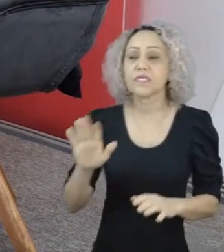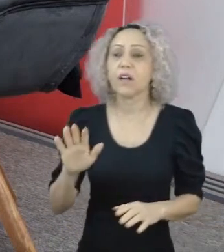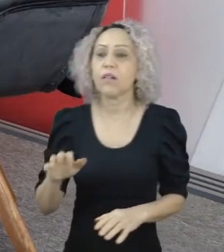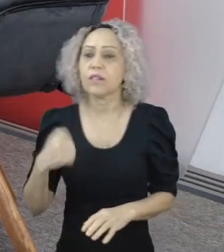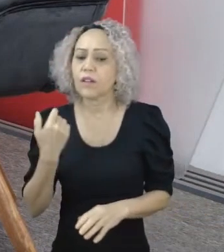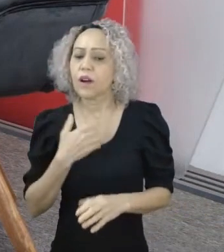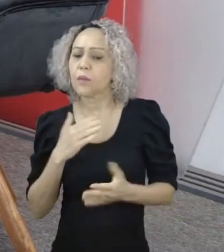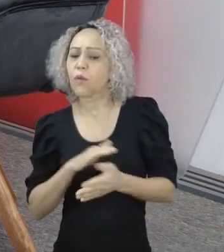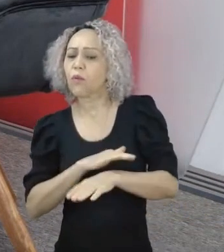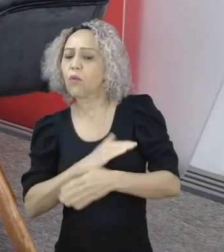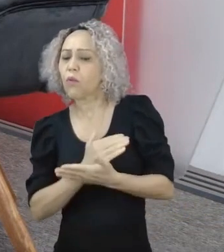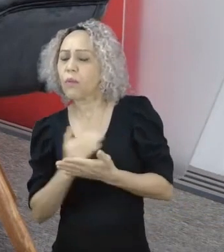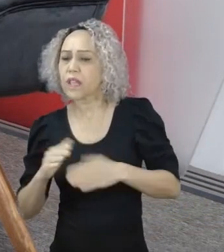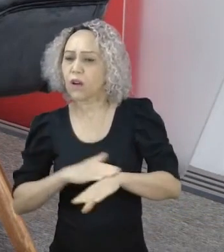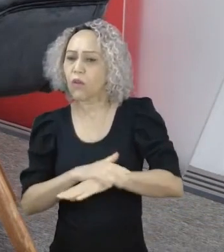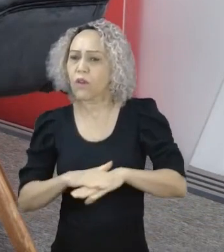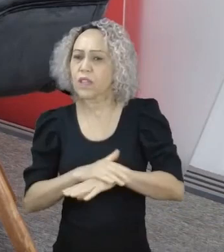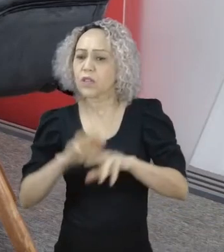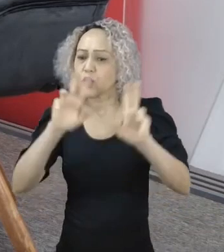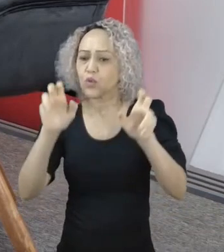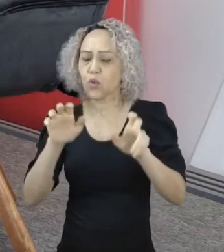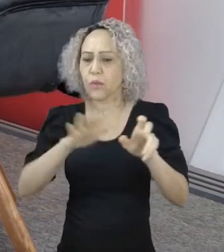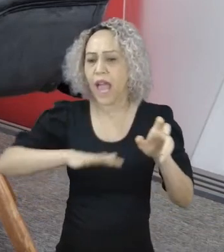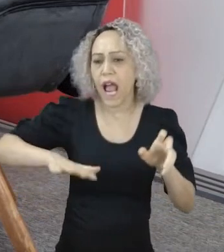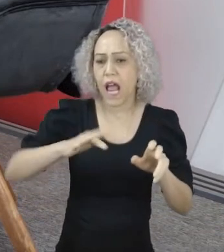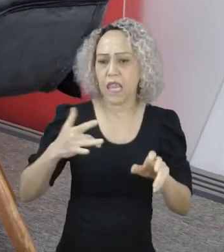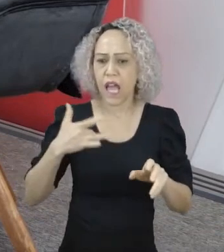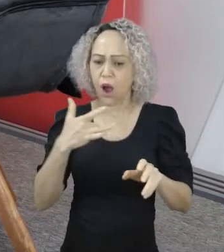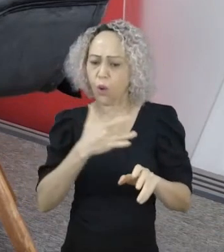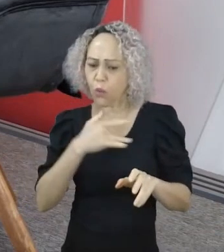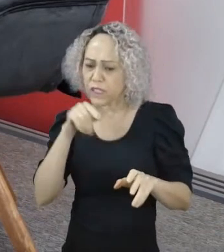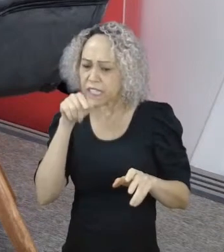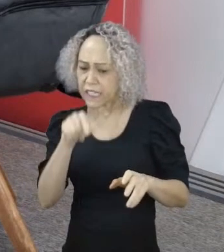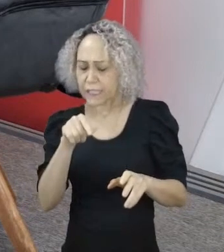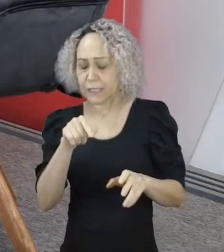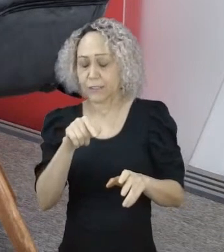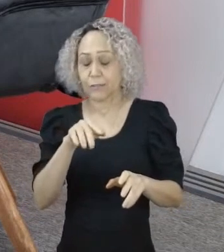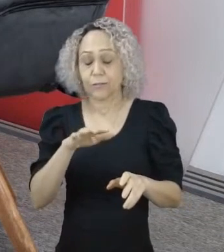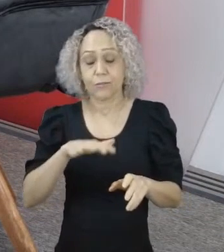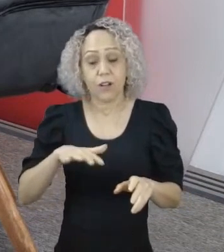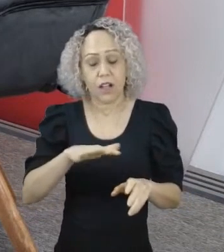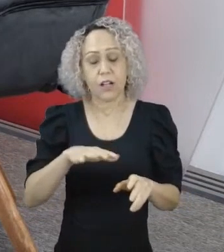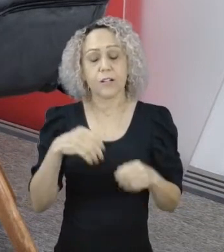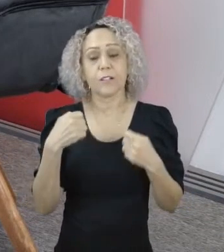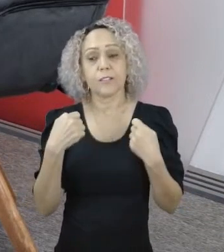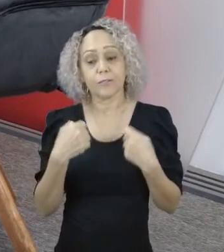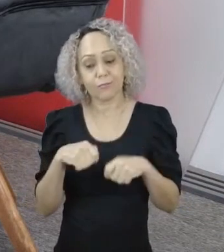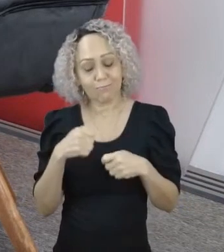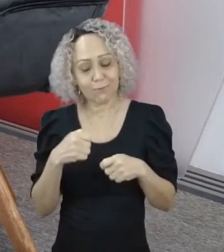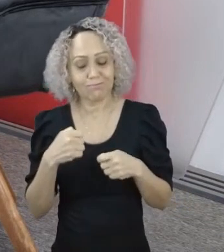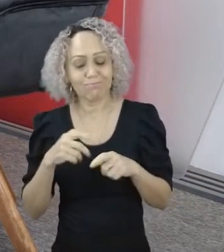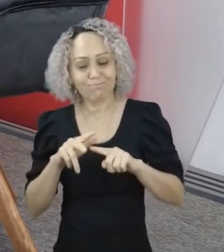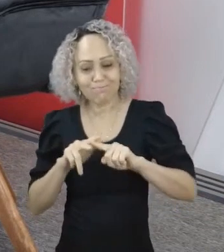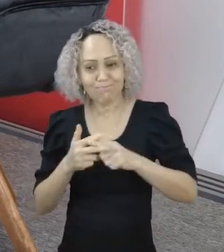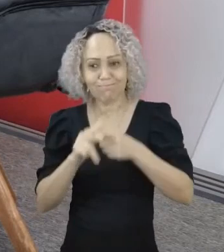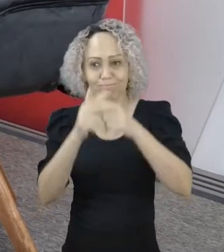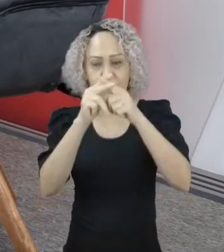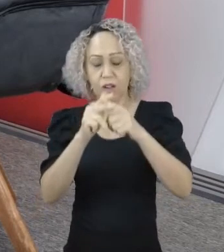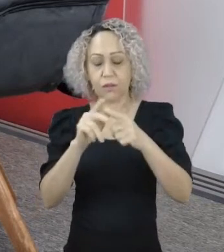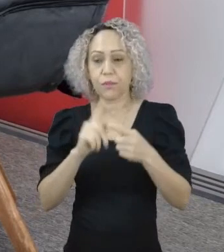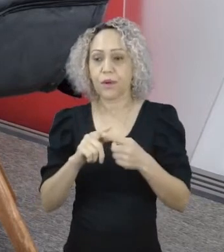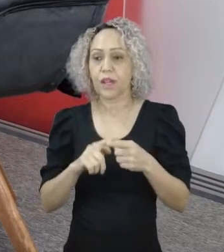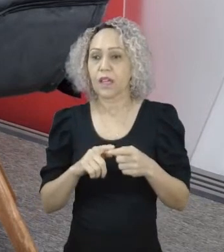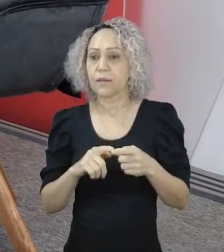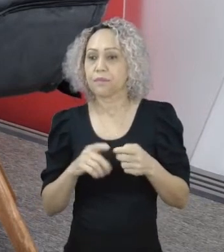o slogan União e Reconstrução do governo Lula. O Brasil ele saiu do desmonte da área com mais de 700 mil mortos